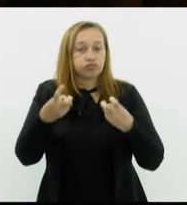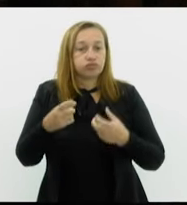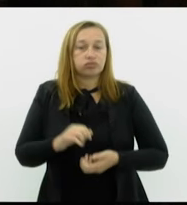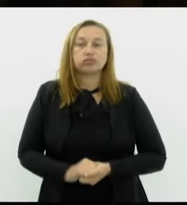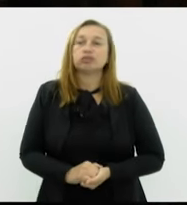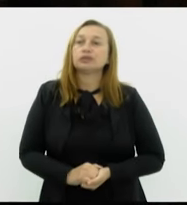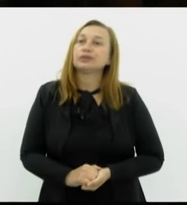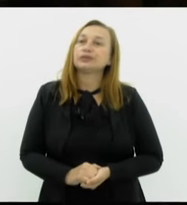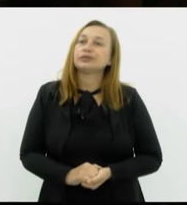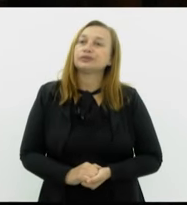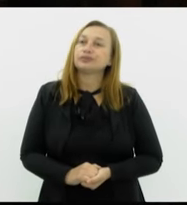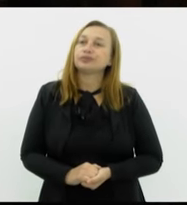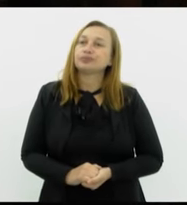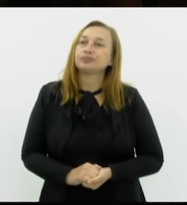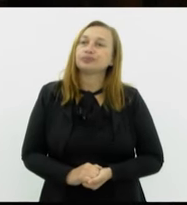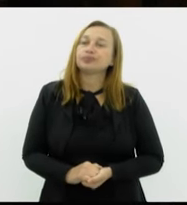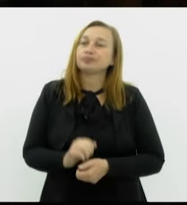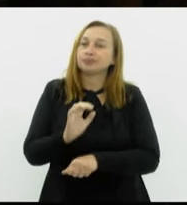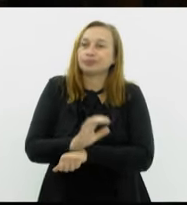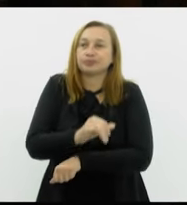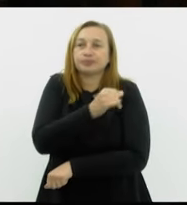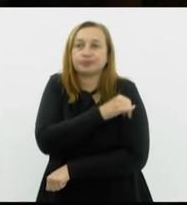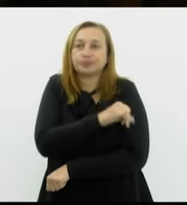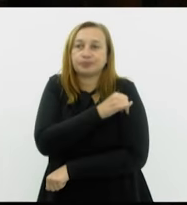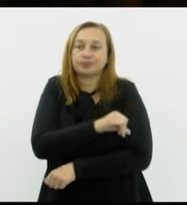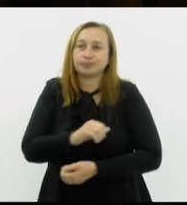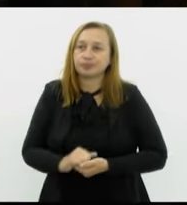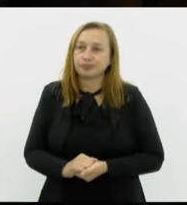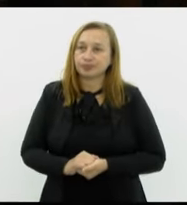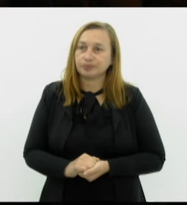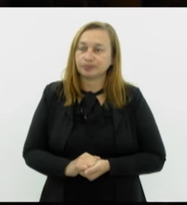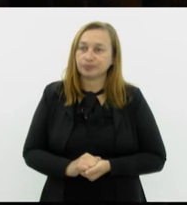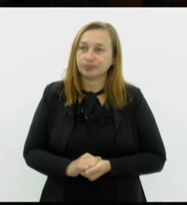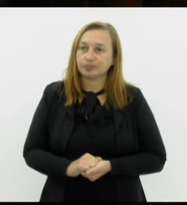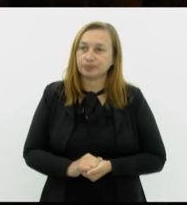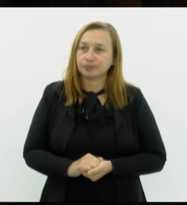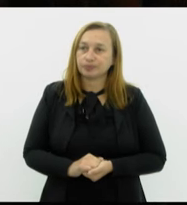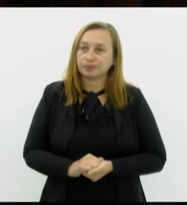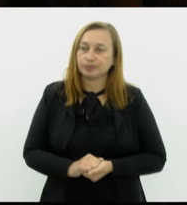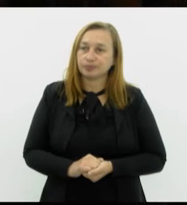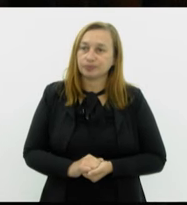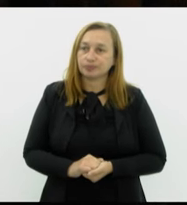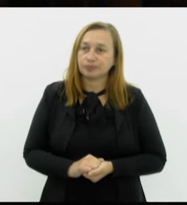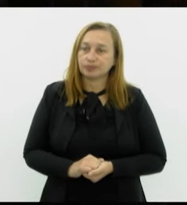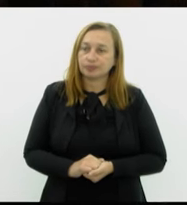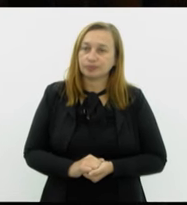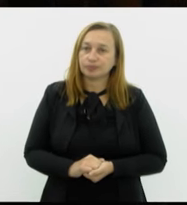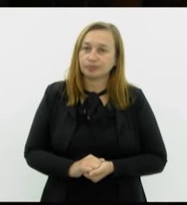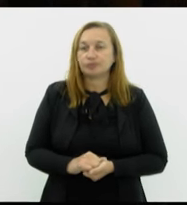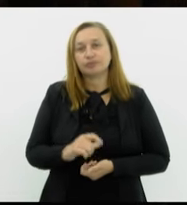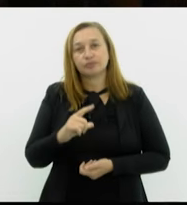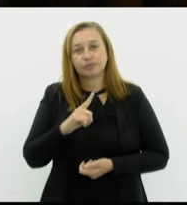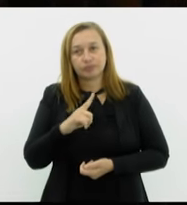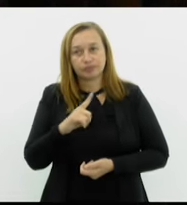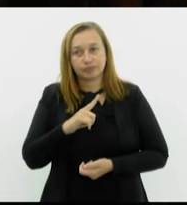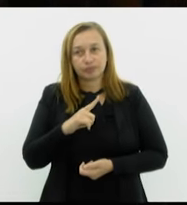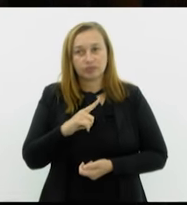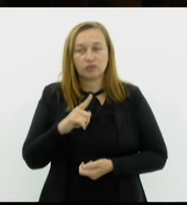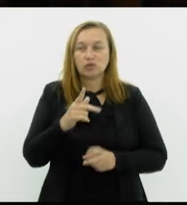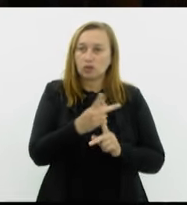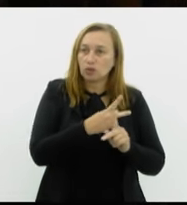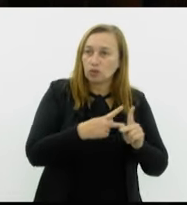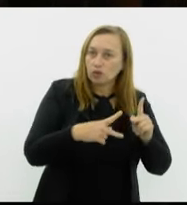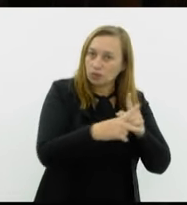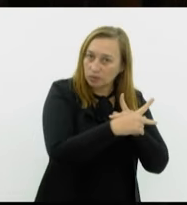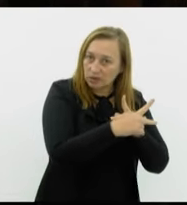é que o Estado do Rio de Janeiro destina para cobrir Né? Nós temos o nosso Rio Previdência,